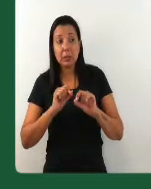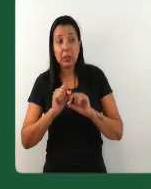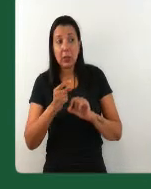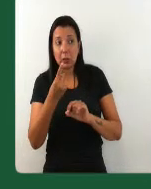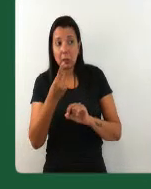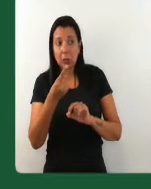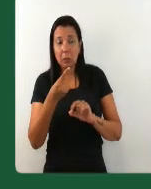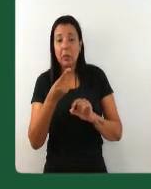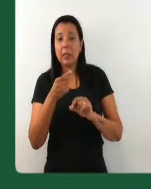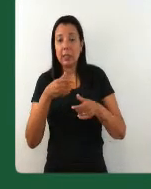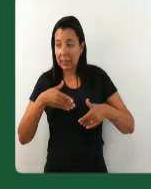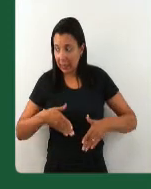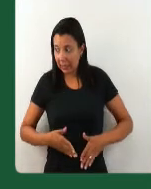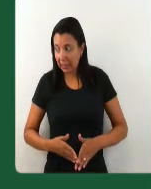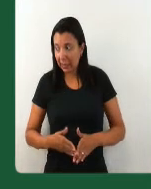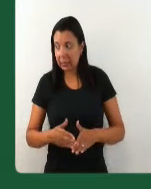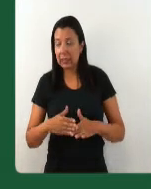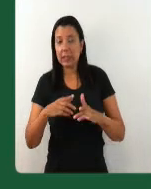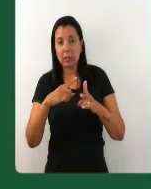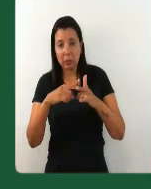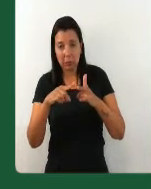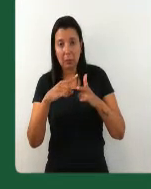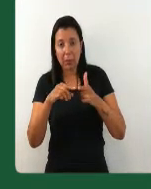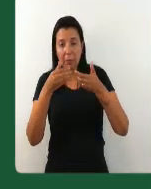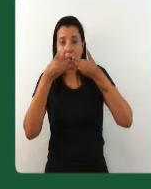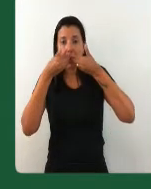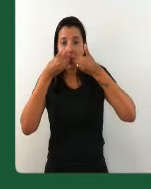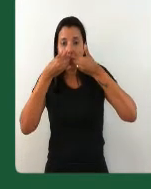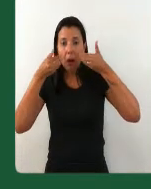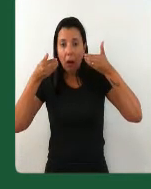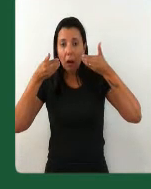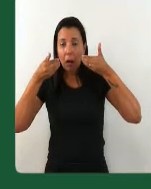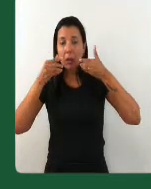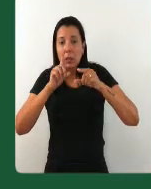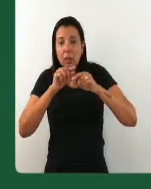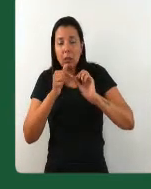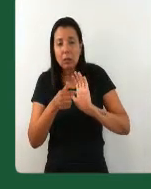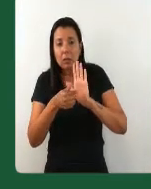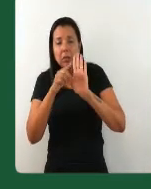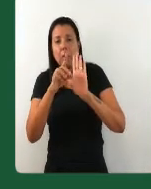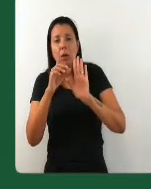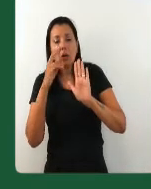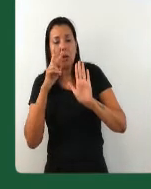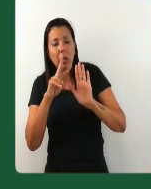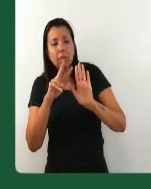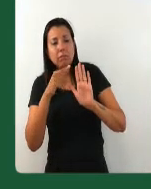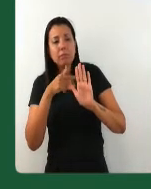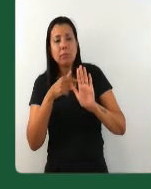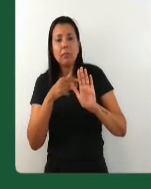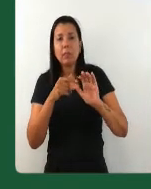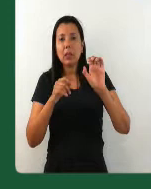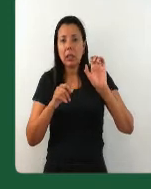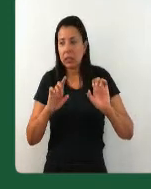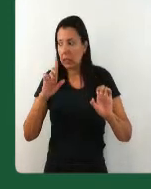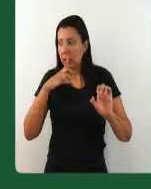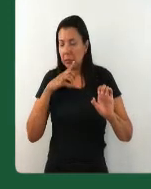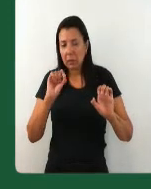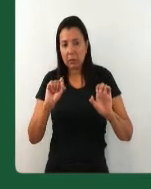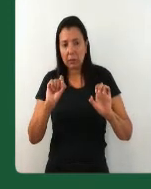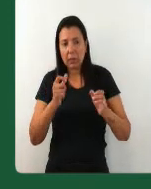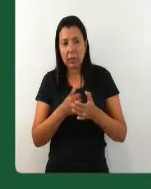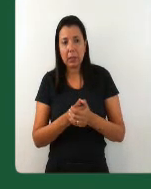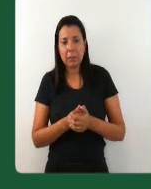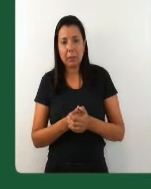uma nascerá com fissura lábio-palatina. Em cima, então, conseguimos ver à esquerda o pré-operatório